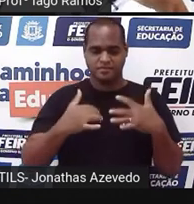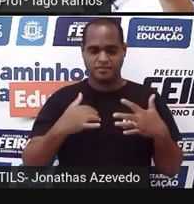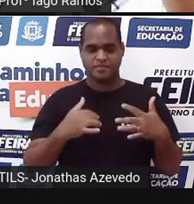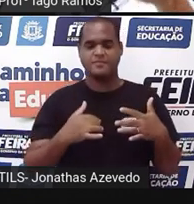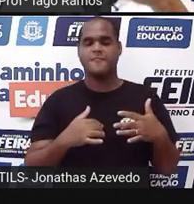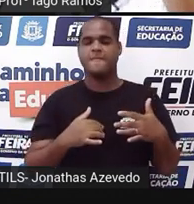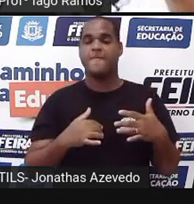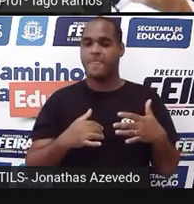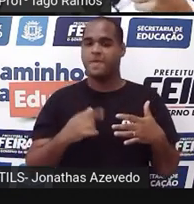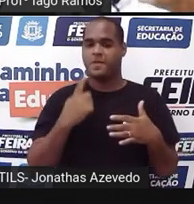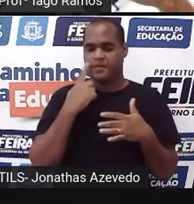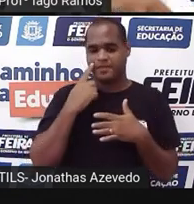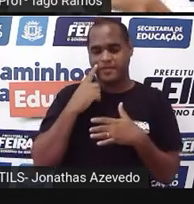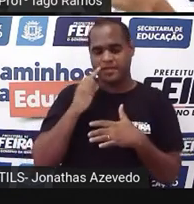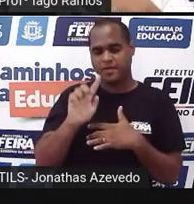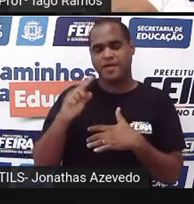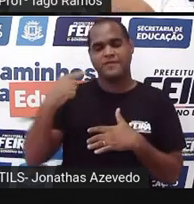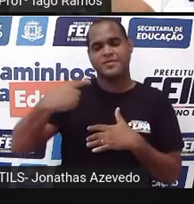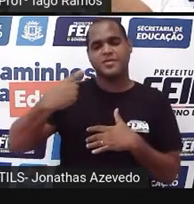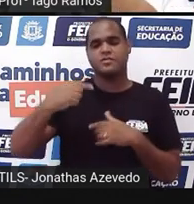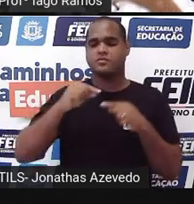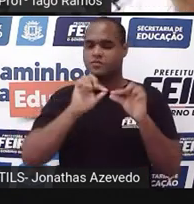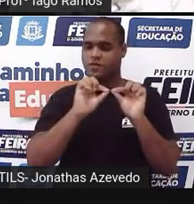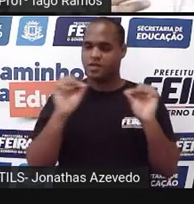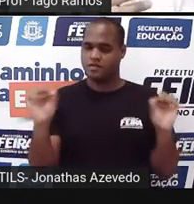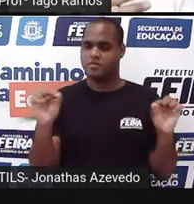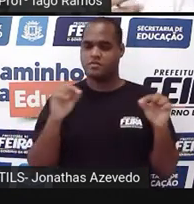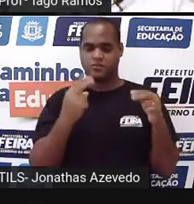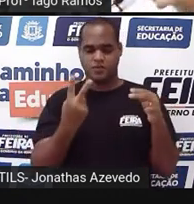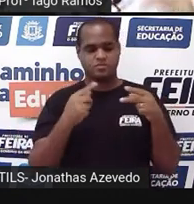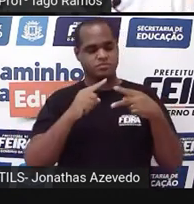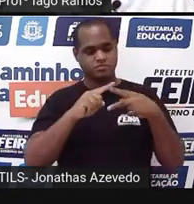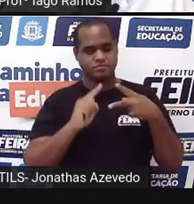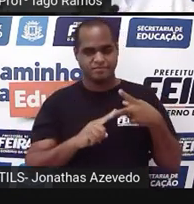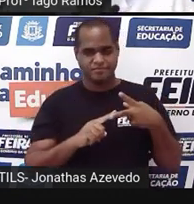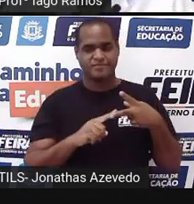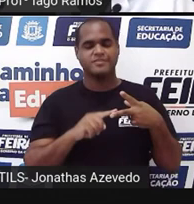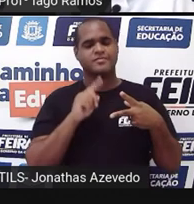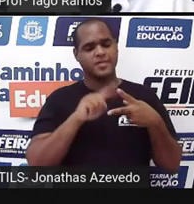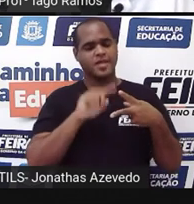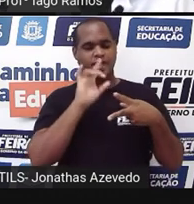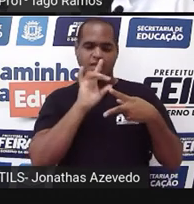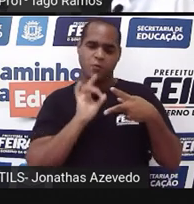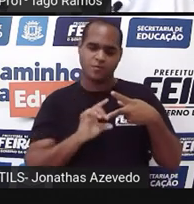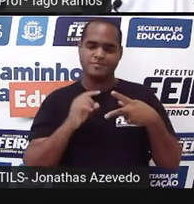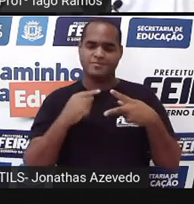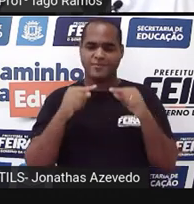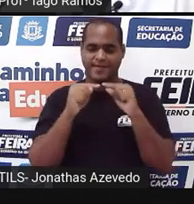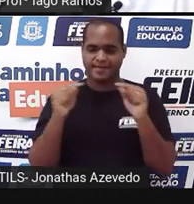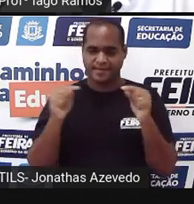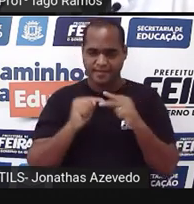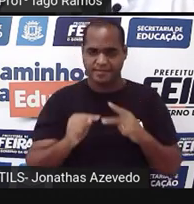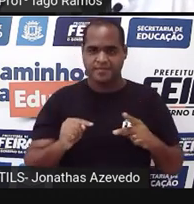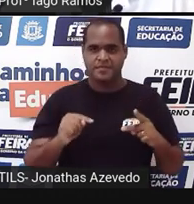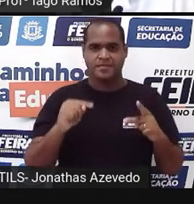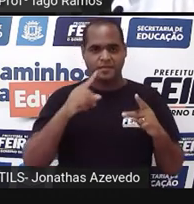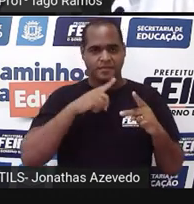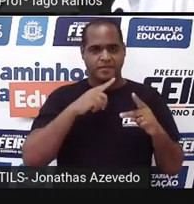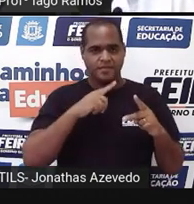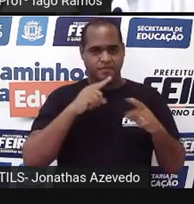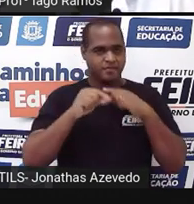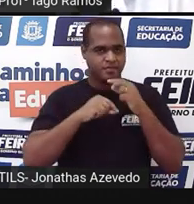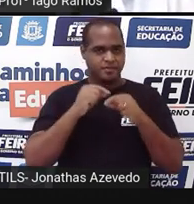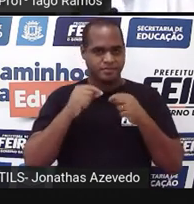com duas incógnitas no braço vai aparecer duas retas porque placar da equação uma reta tá bom e nesse caso